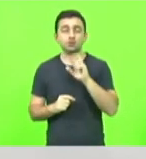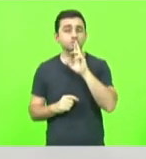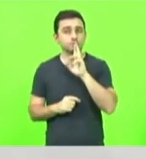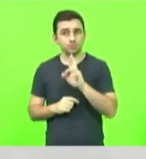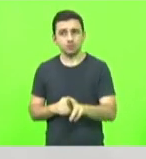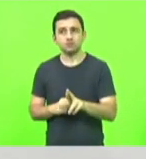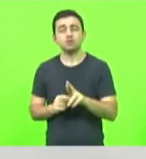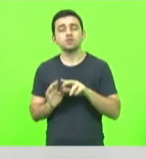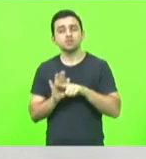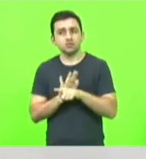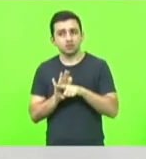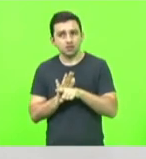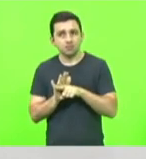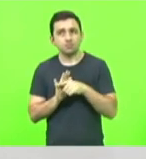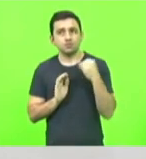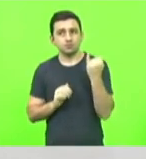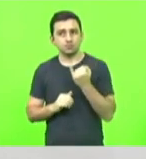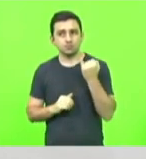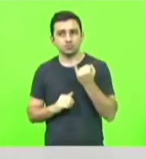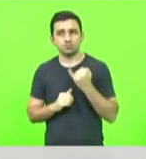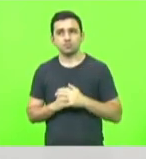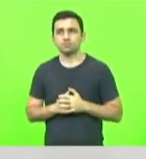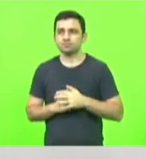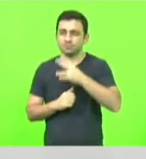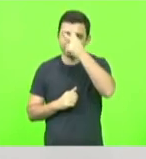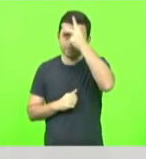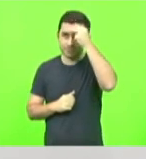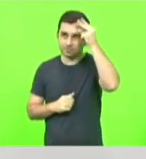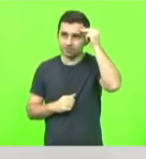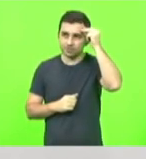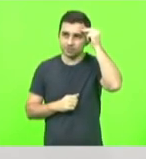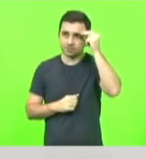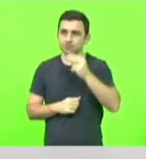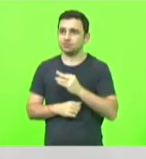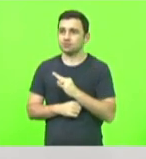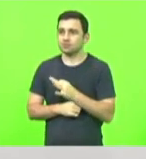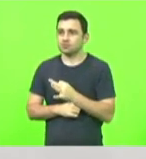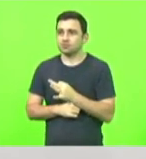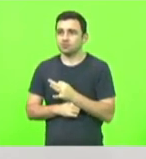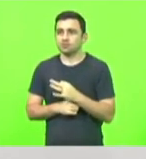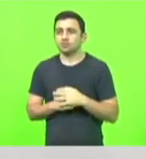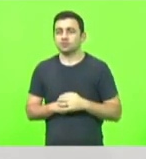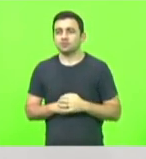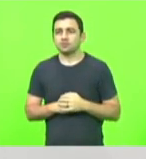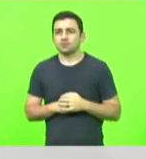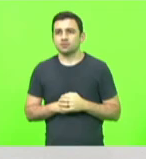teu exame. E, prefeito, essa forma